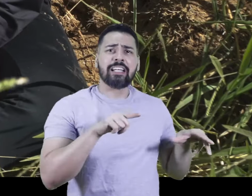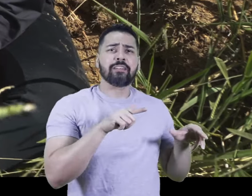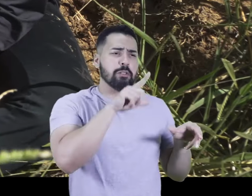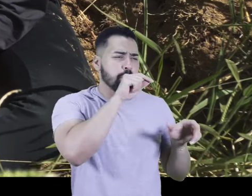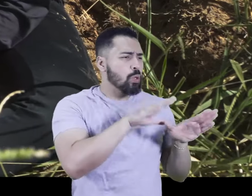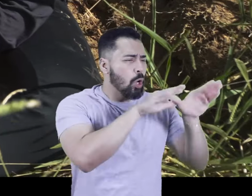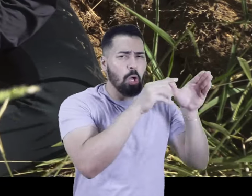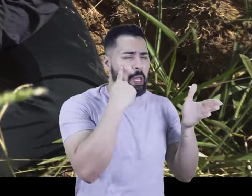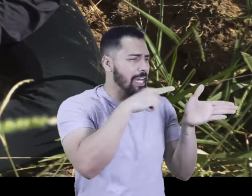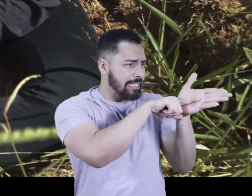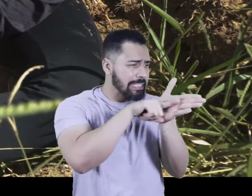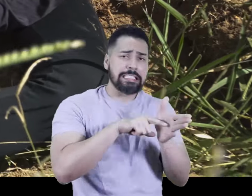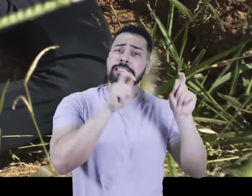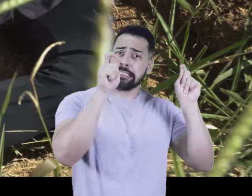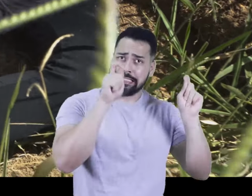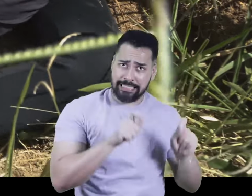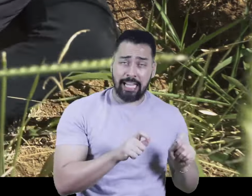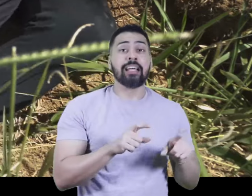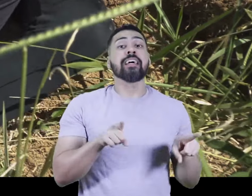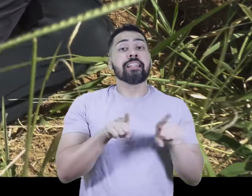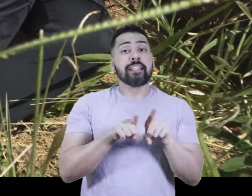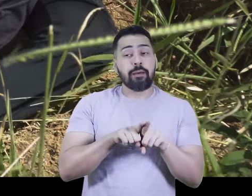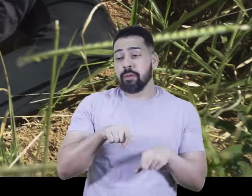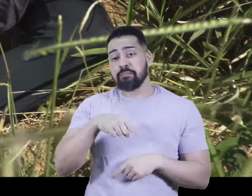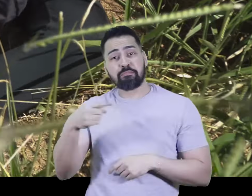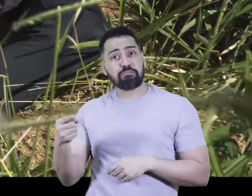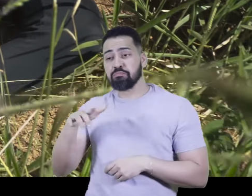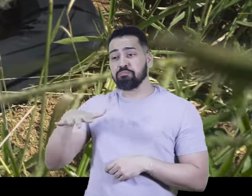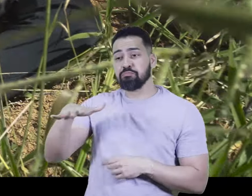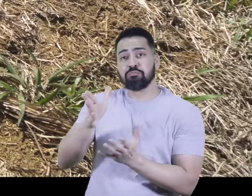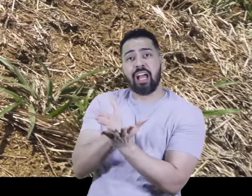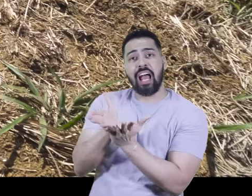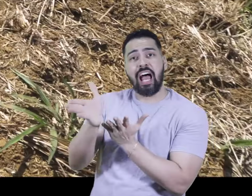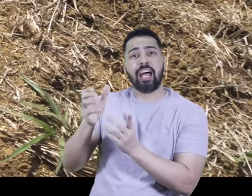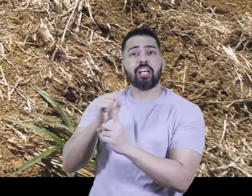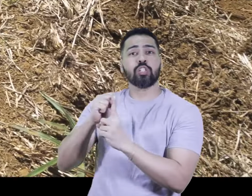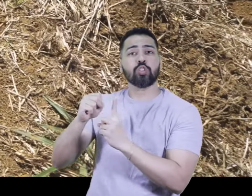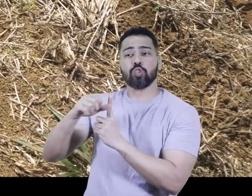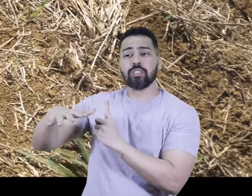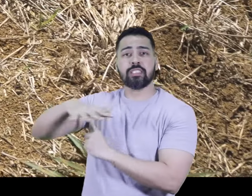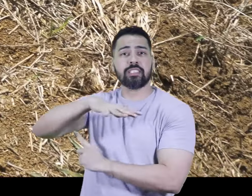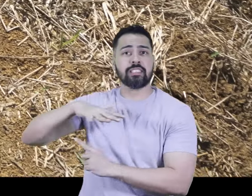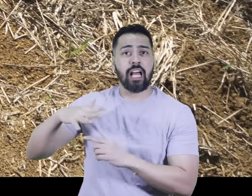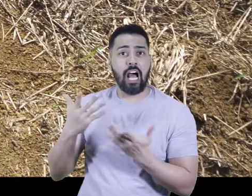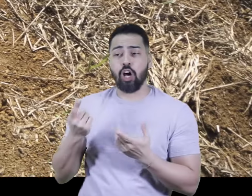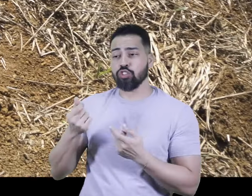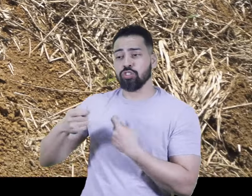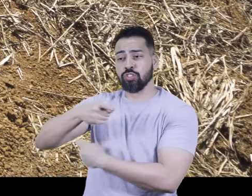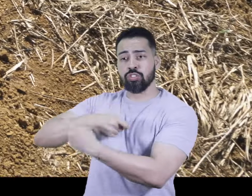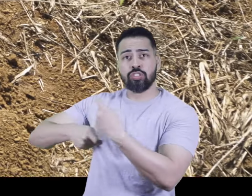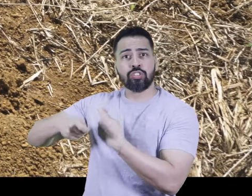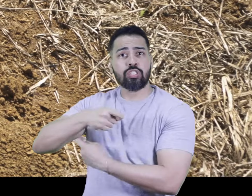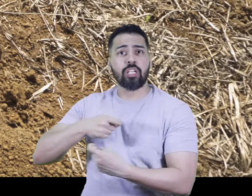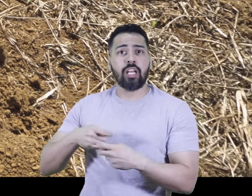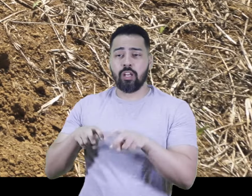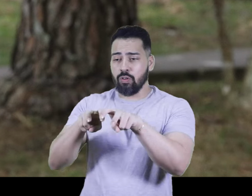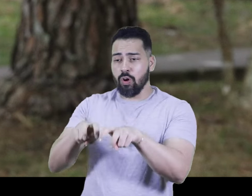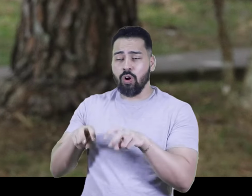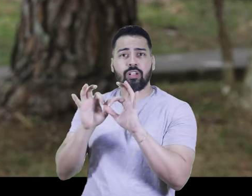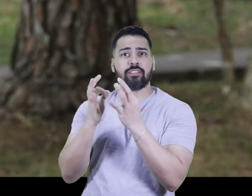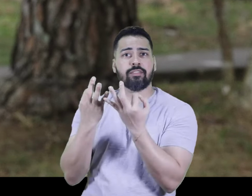de fauna da nossa Mata Atlântica, como pessoas ligadas, por exemplo, ao serviço social, que trabalham